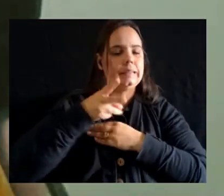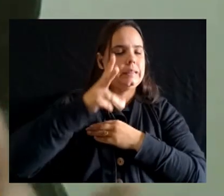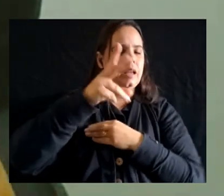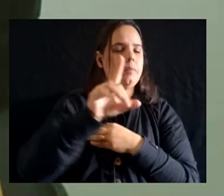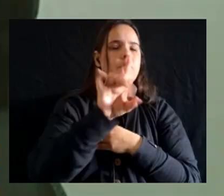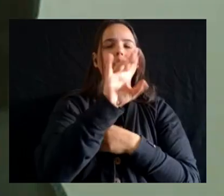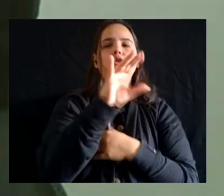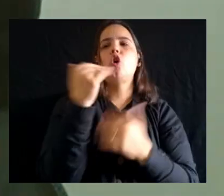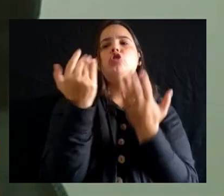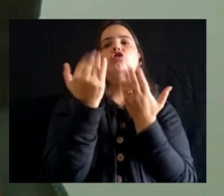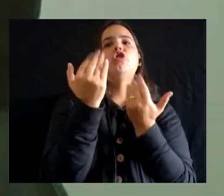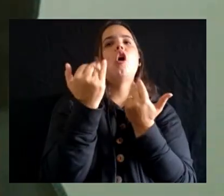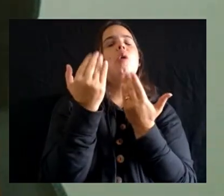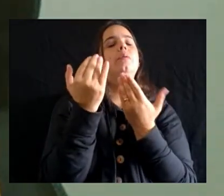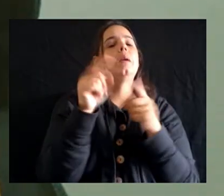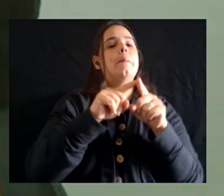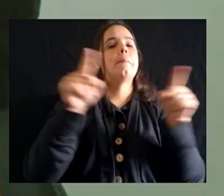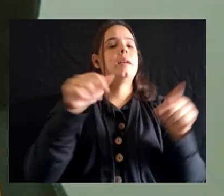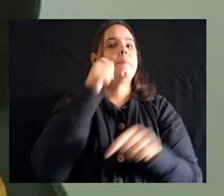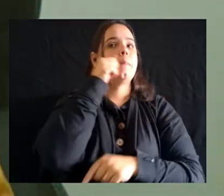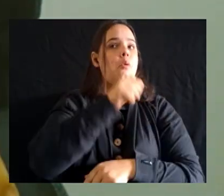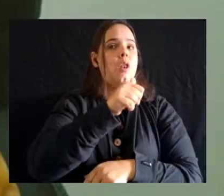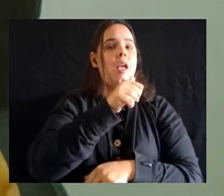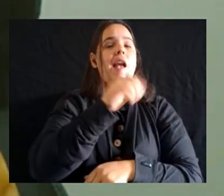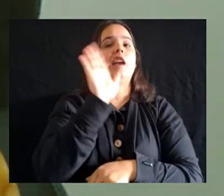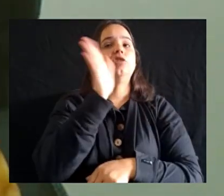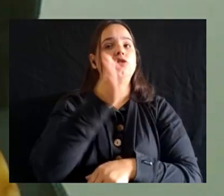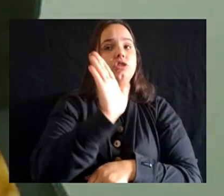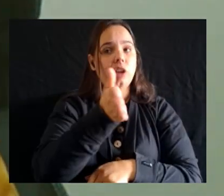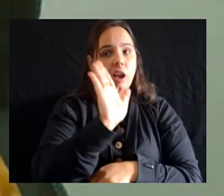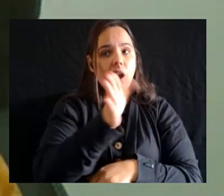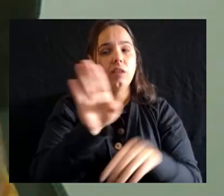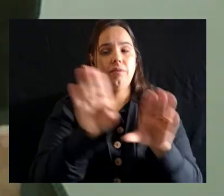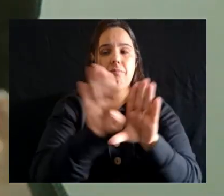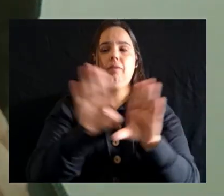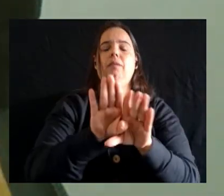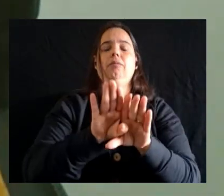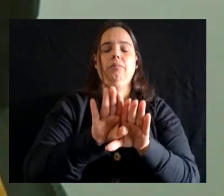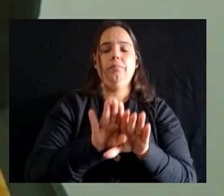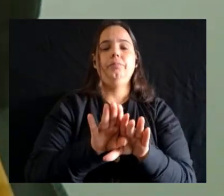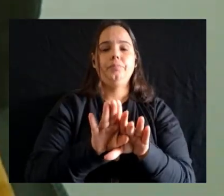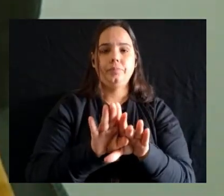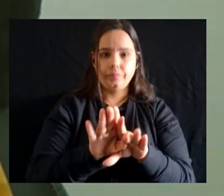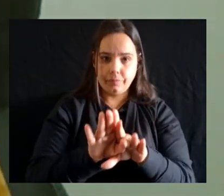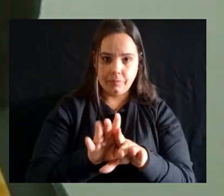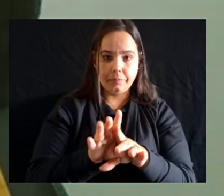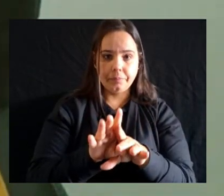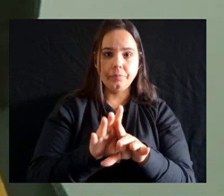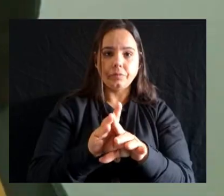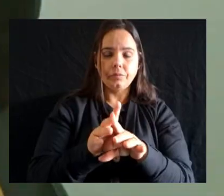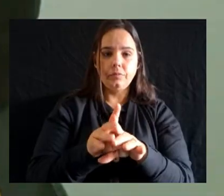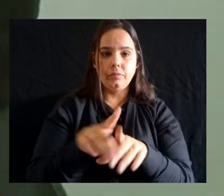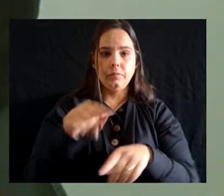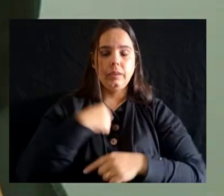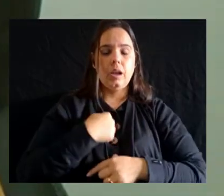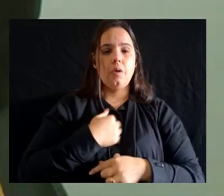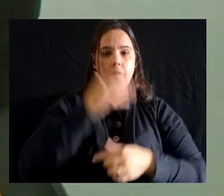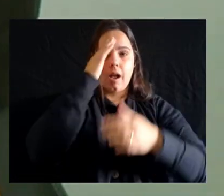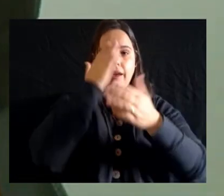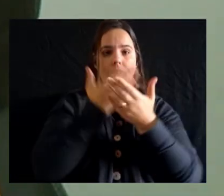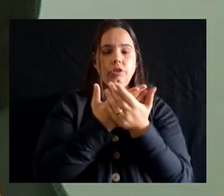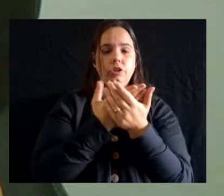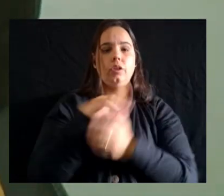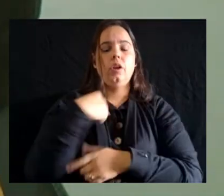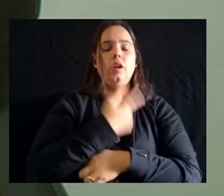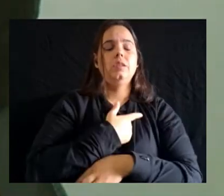também para mulheres adultas mesmo, né? Então eu acho que a gente vai perdendo,